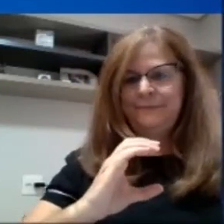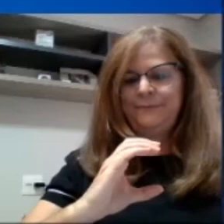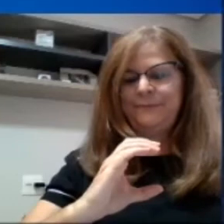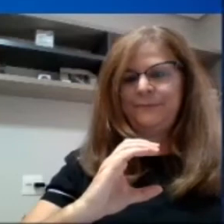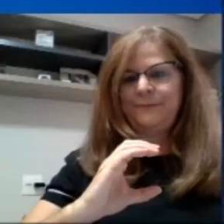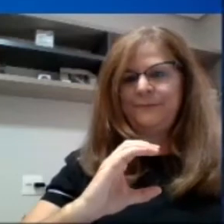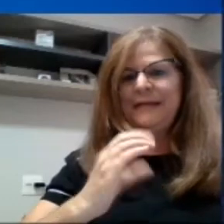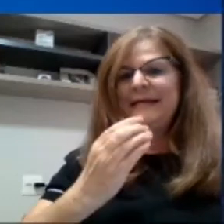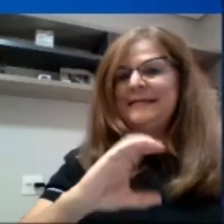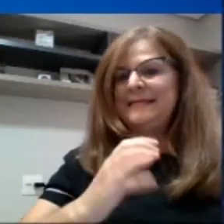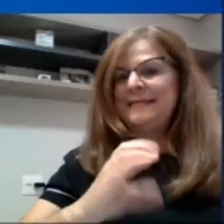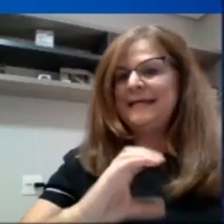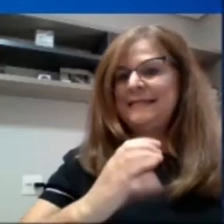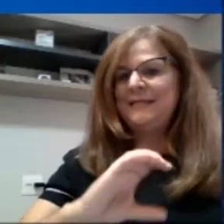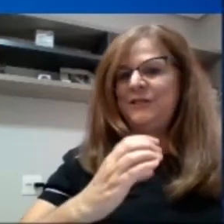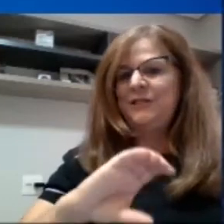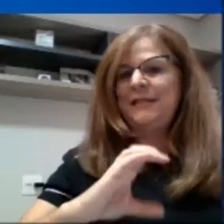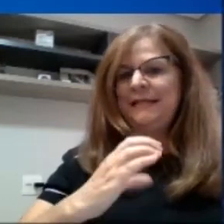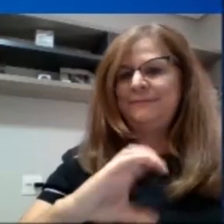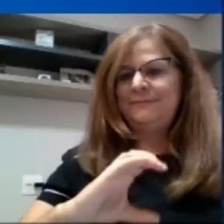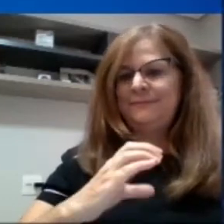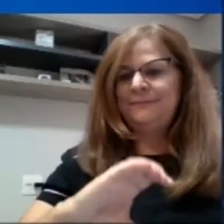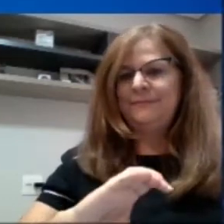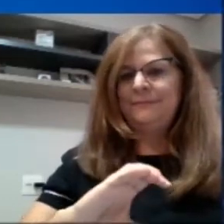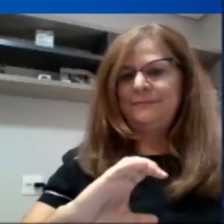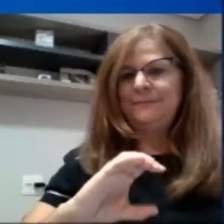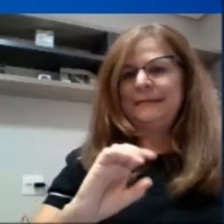C, C cedilha,